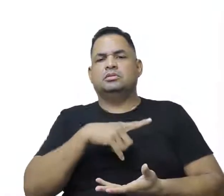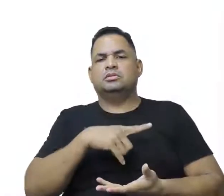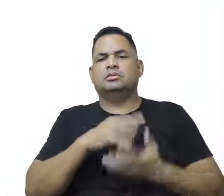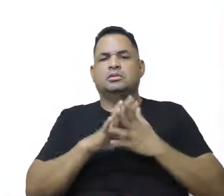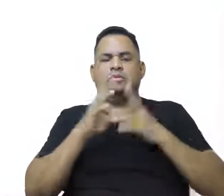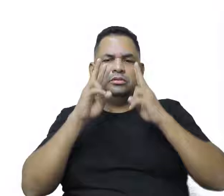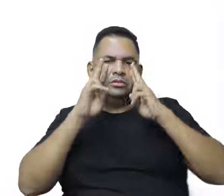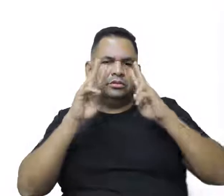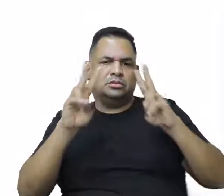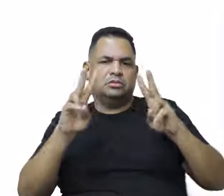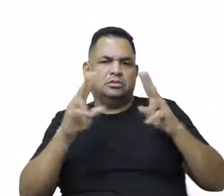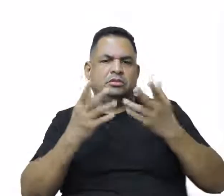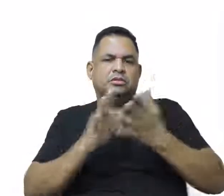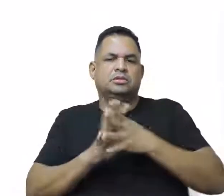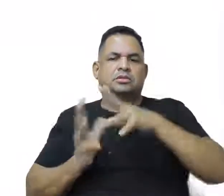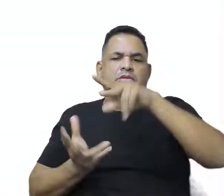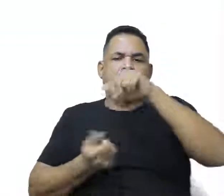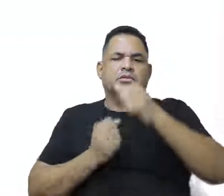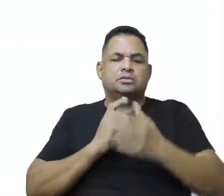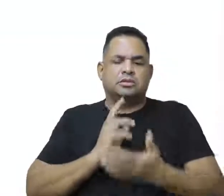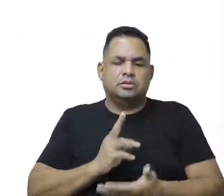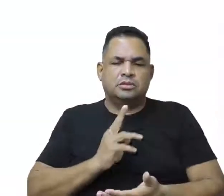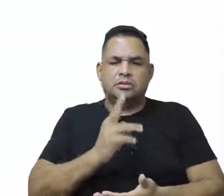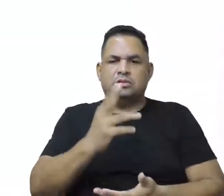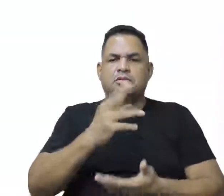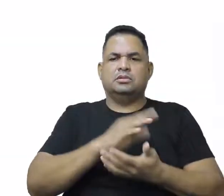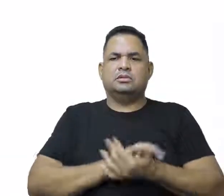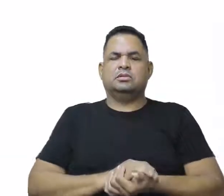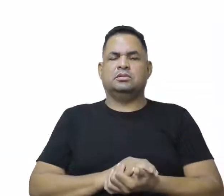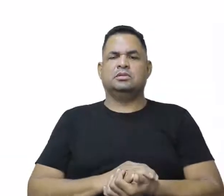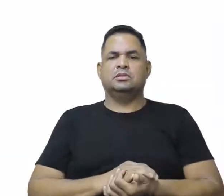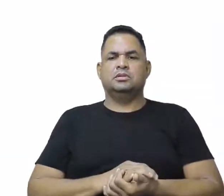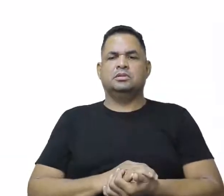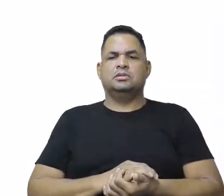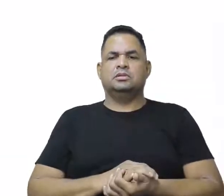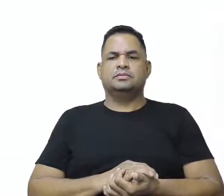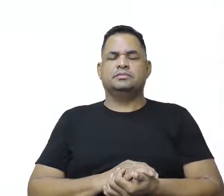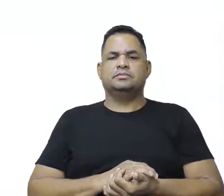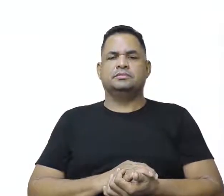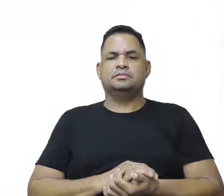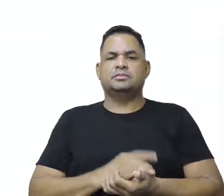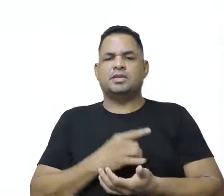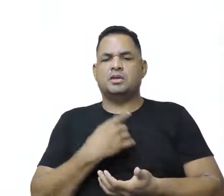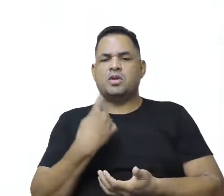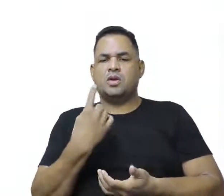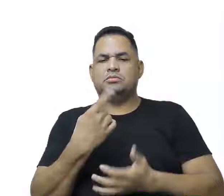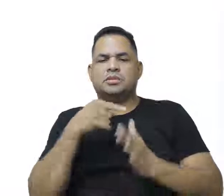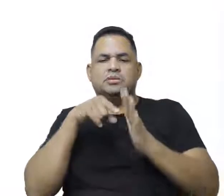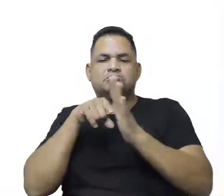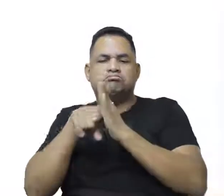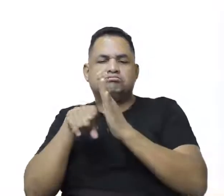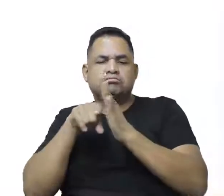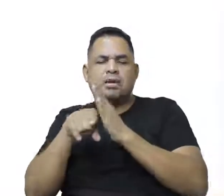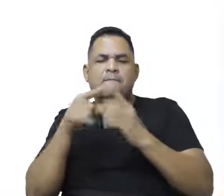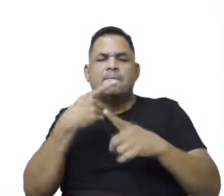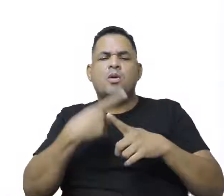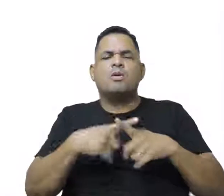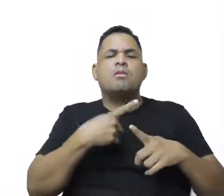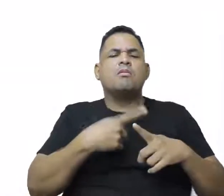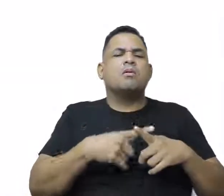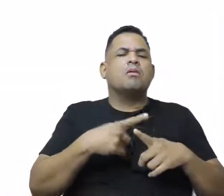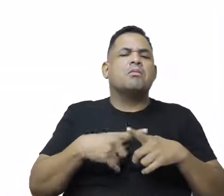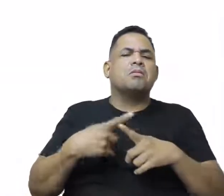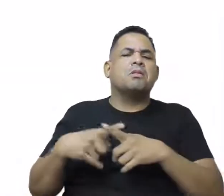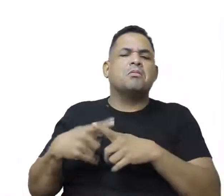mundo dominante. Alguém vai perpetuando isso, né? E se a gente não perguntar o porquê, e se a gente não questionar, a